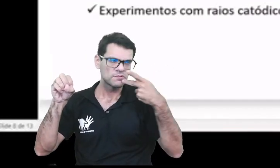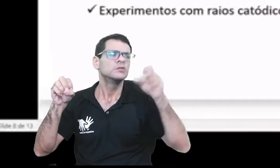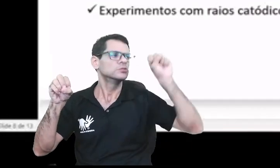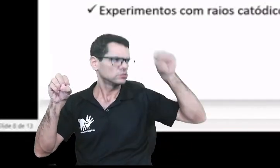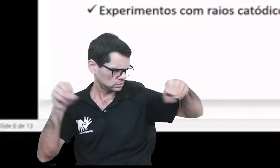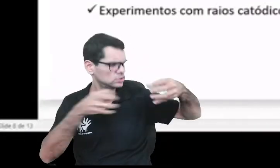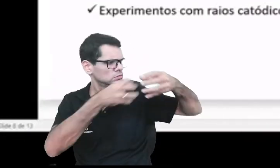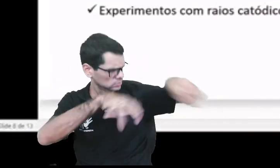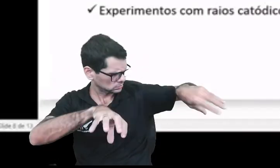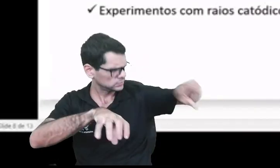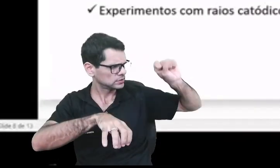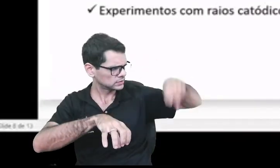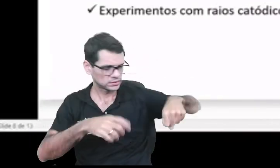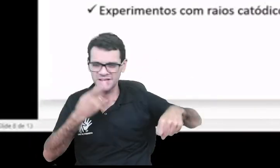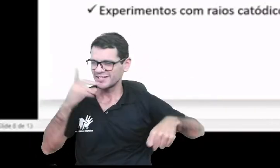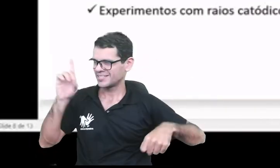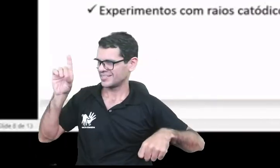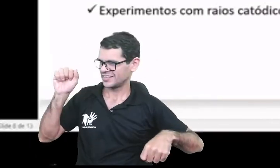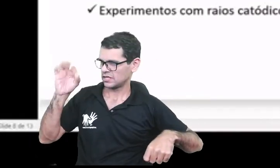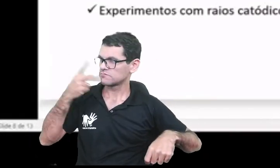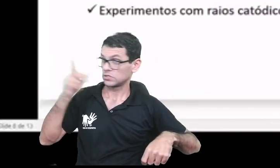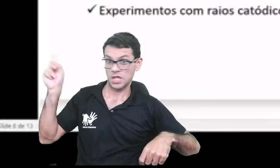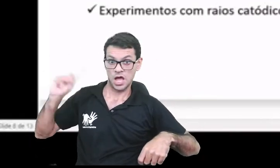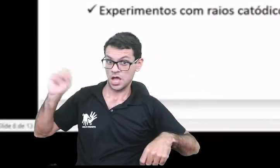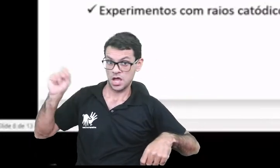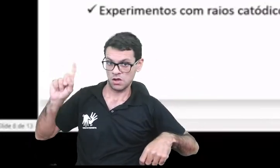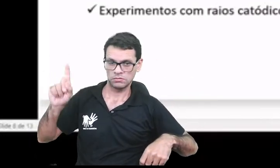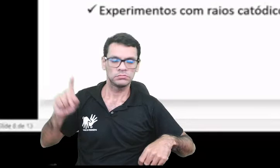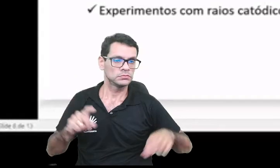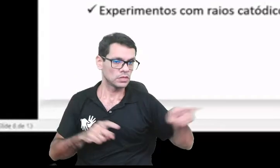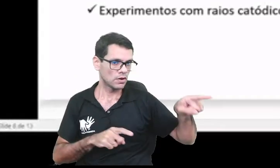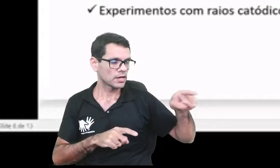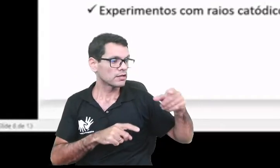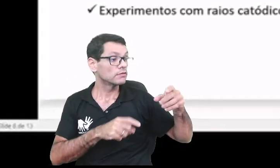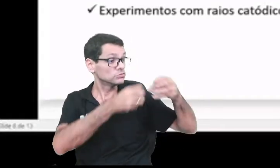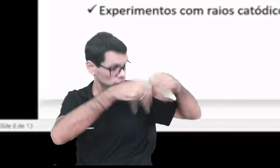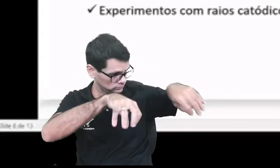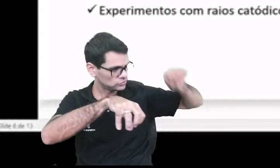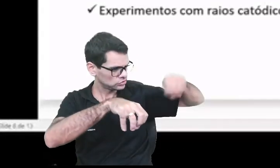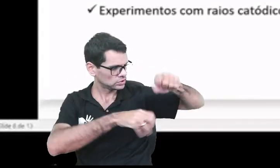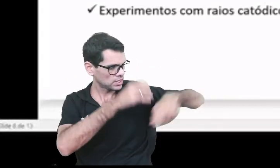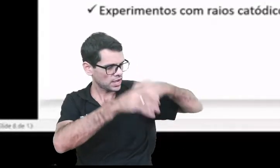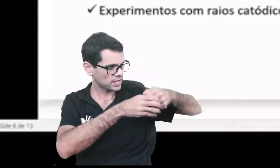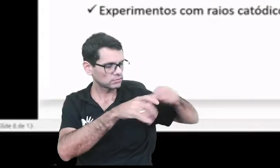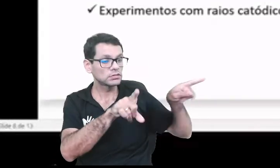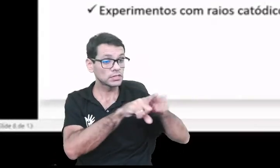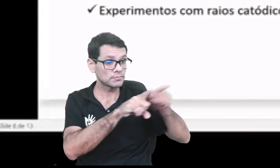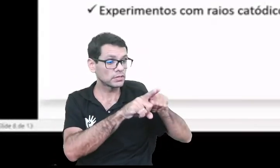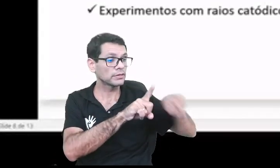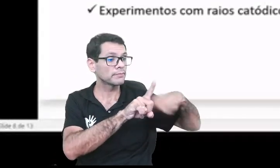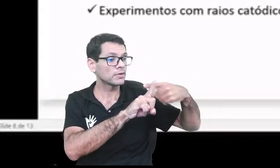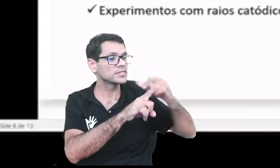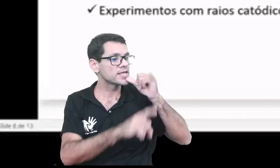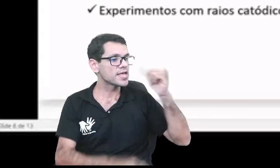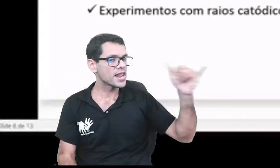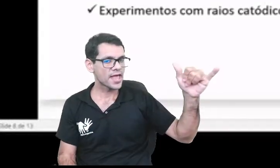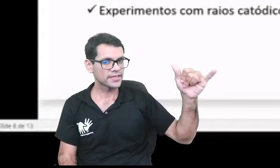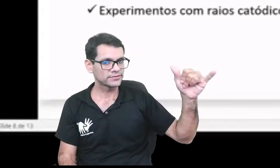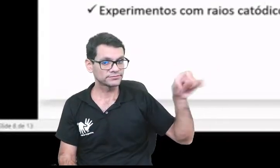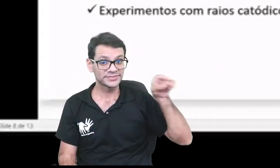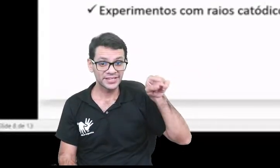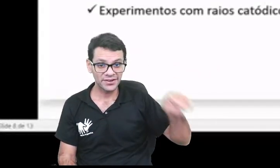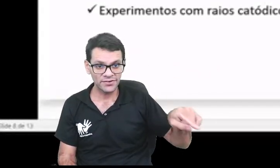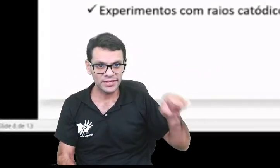divisível e além de ele ser divisível, ele é elétrico. Então, o que ele fez para provar isso, né? Ele fez experimentos com